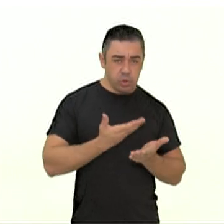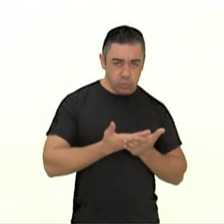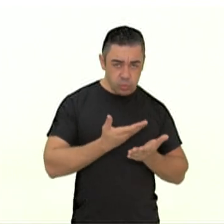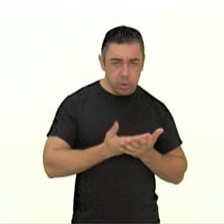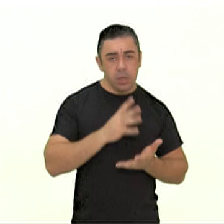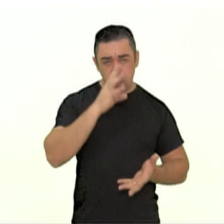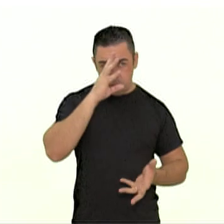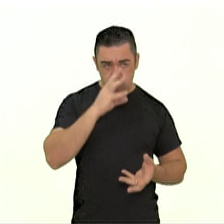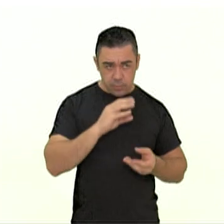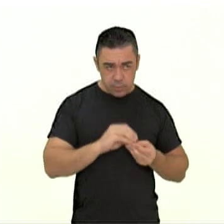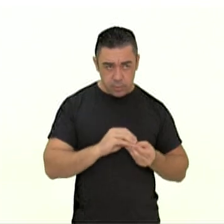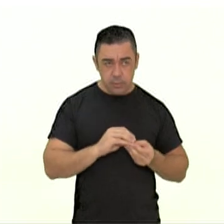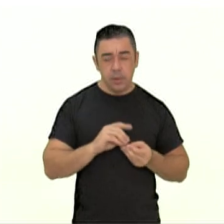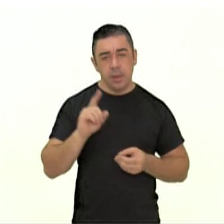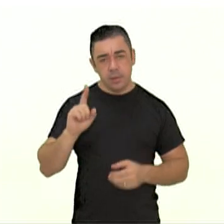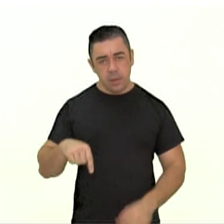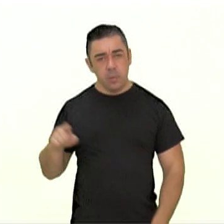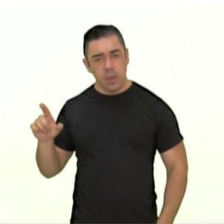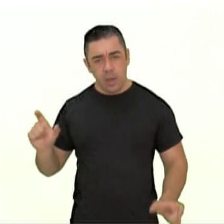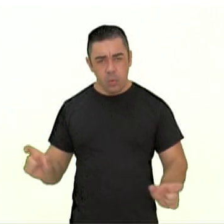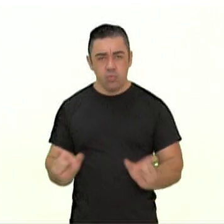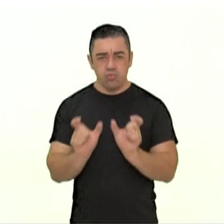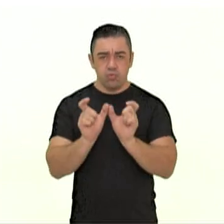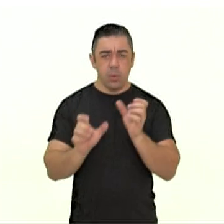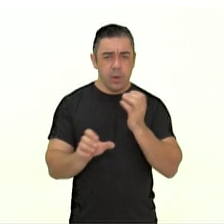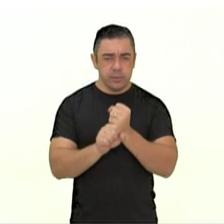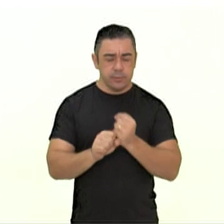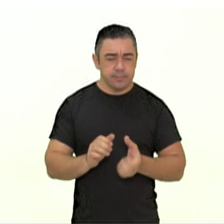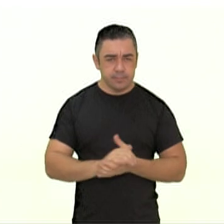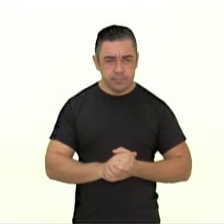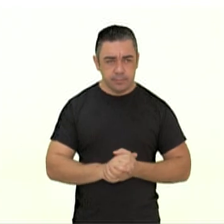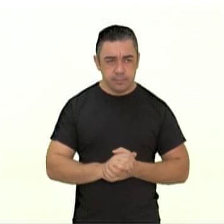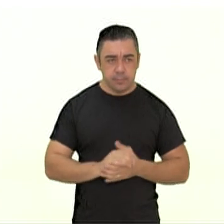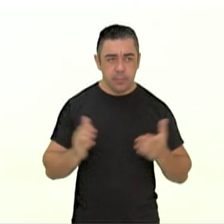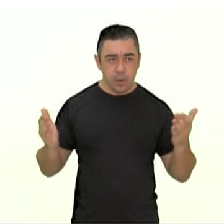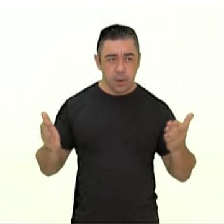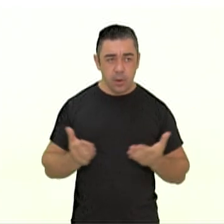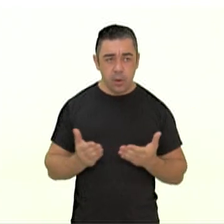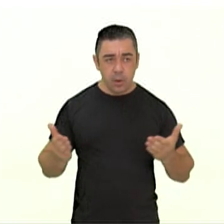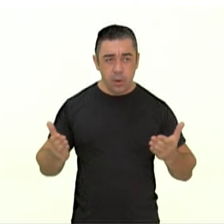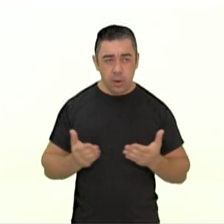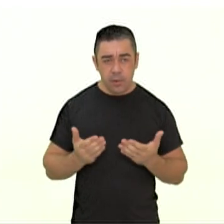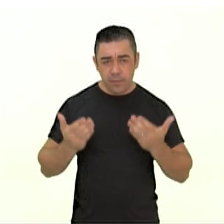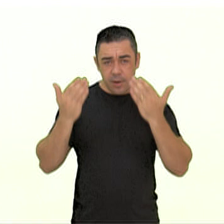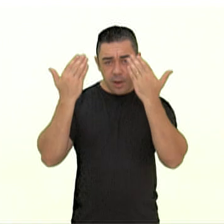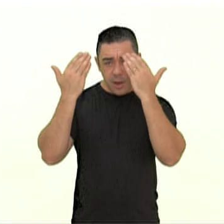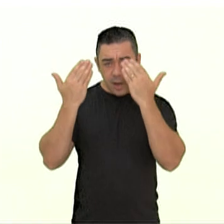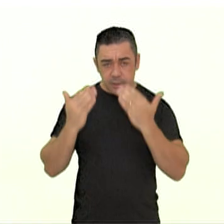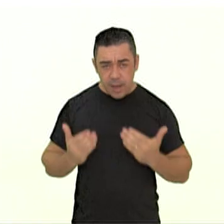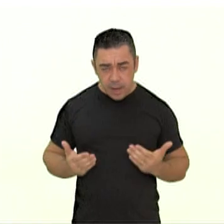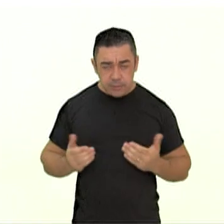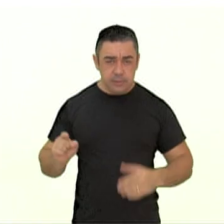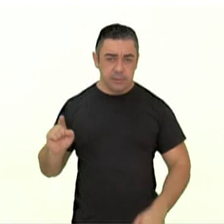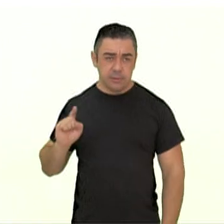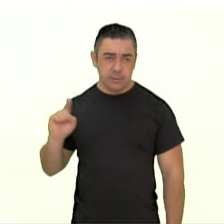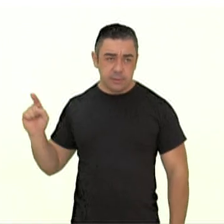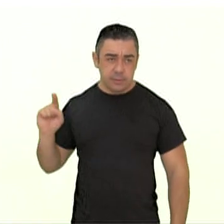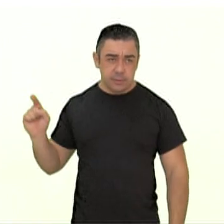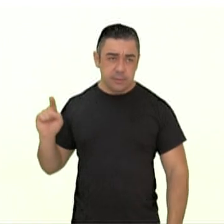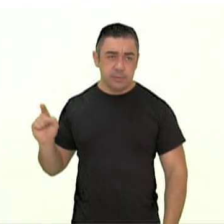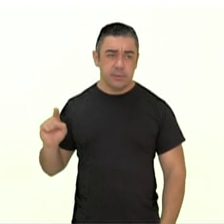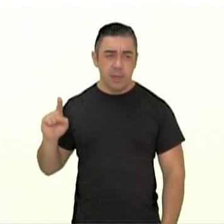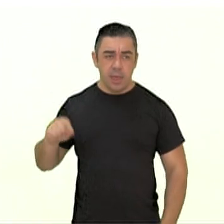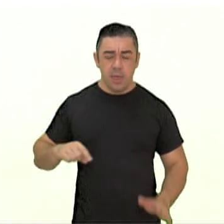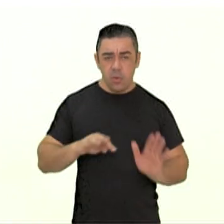conjunção aditiva, Vamos agora fazer uma análise aqui,